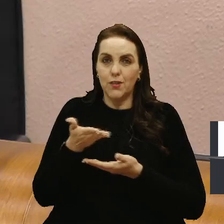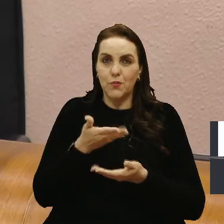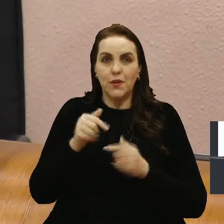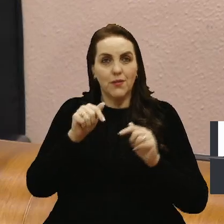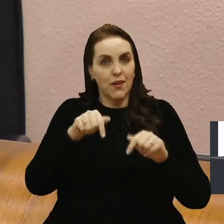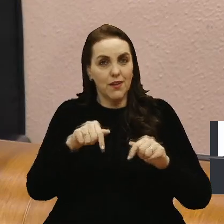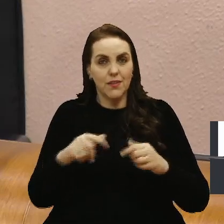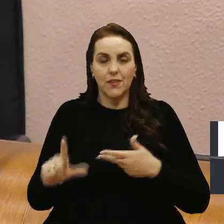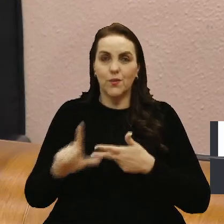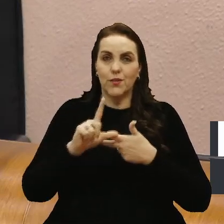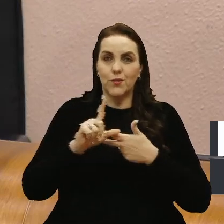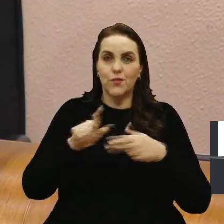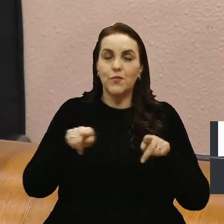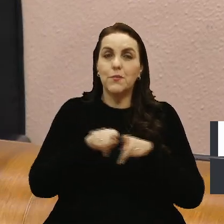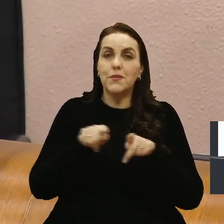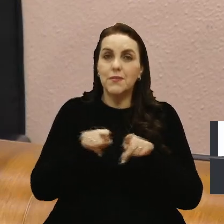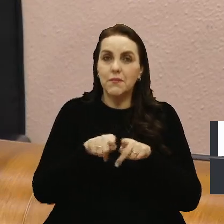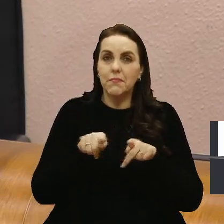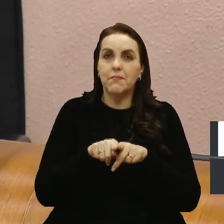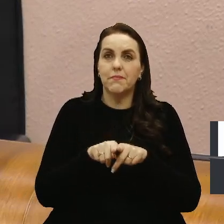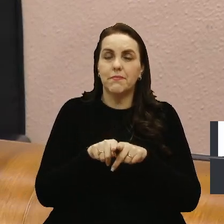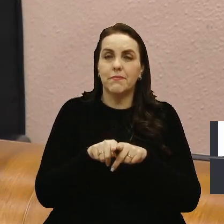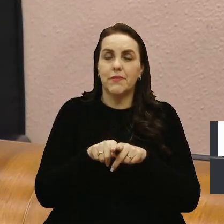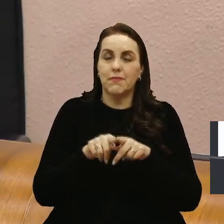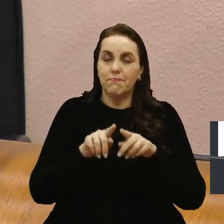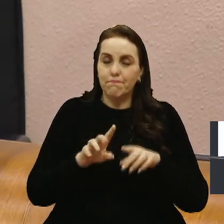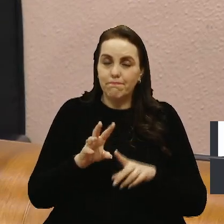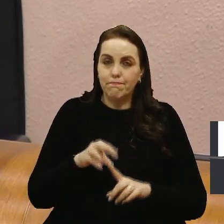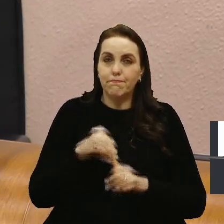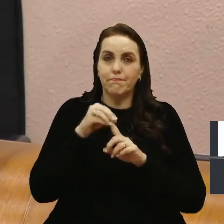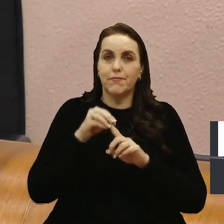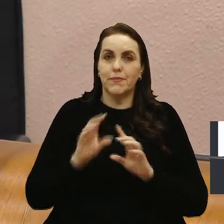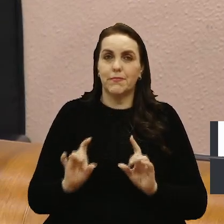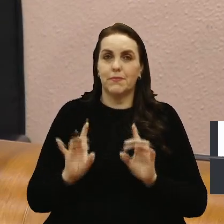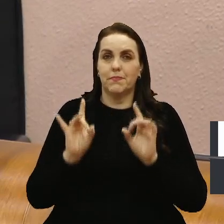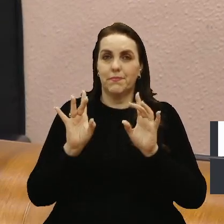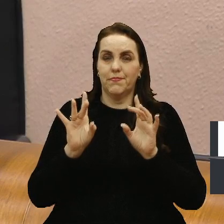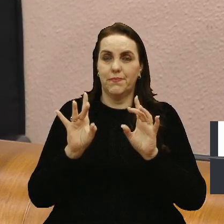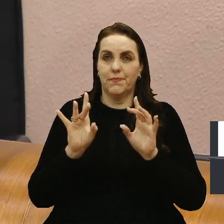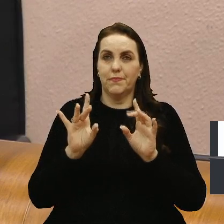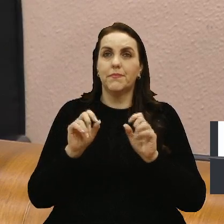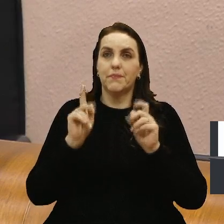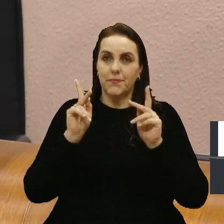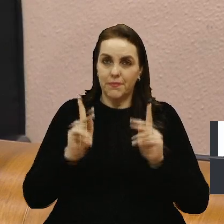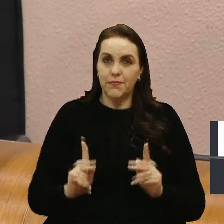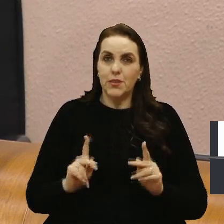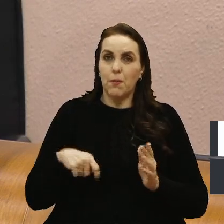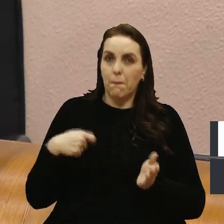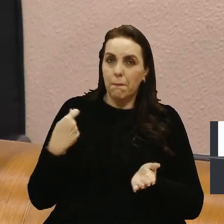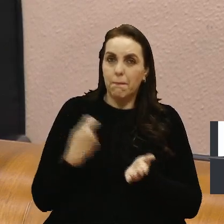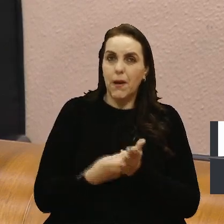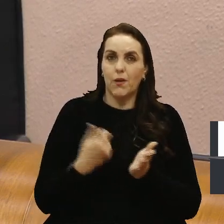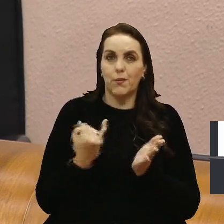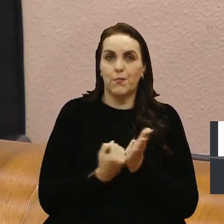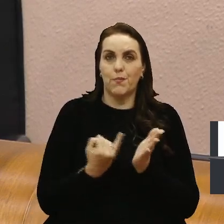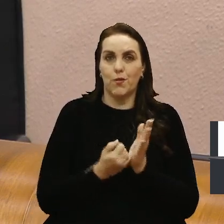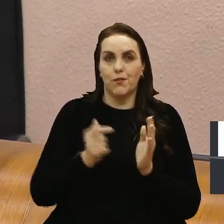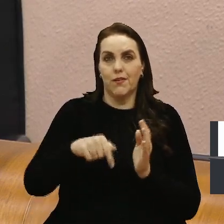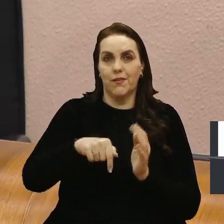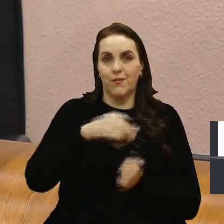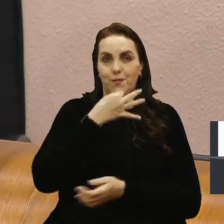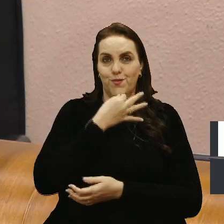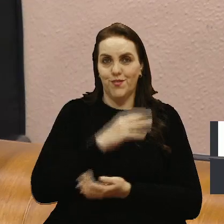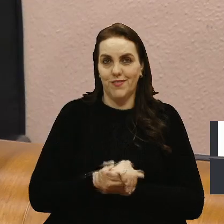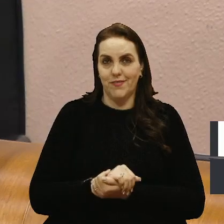Casa Legislativa, mas também, em especial, aos nossos contribuintes de Caxias do Sul. Então, quero mais uma